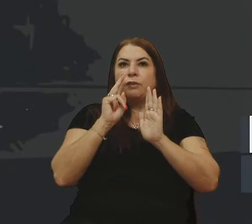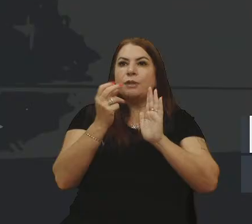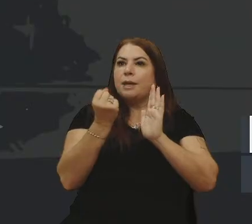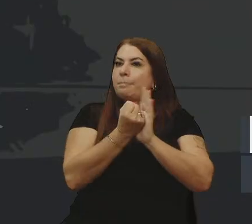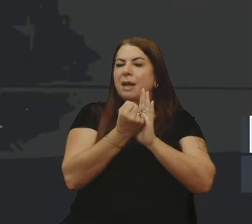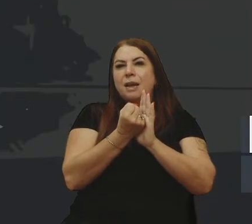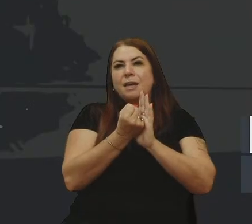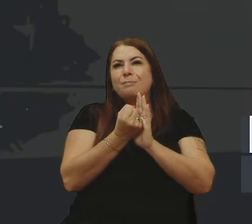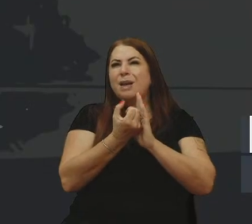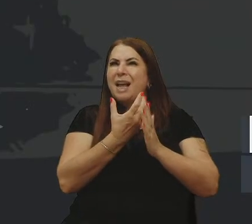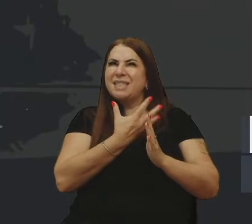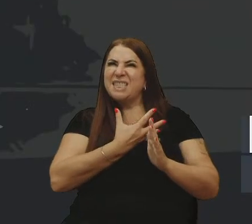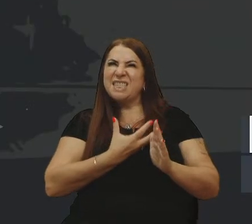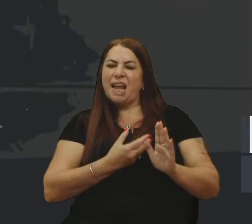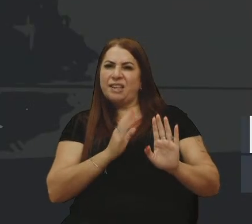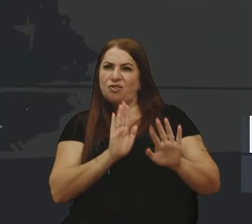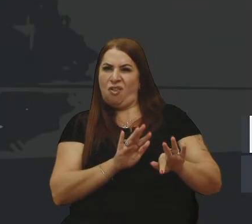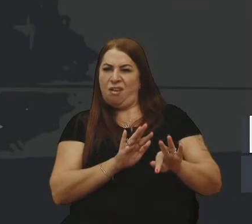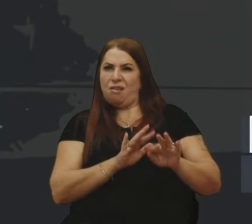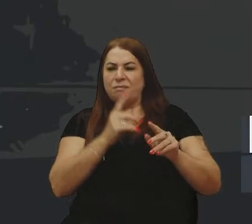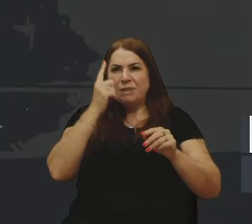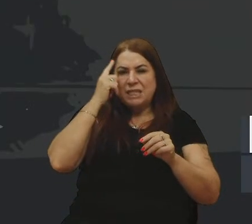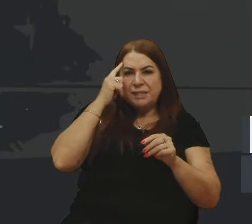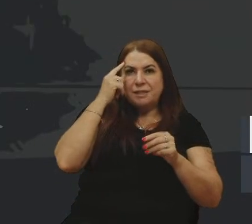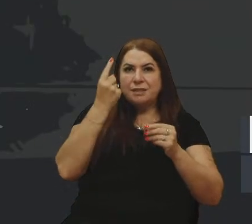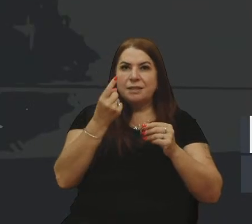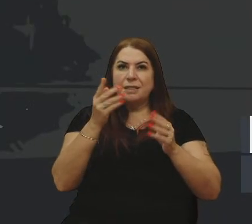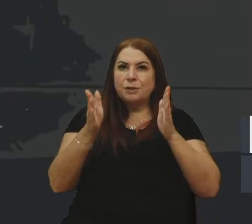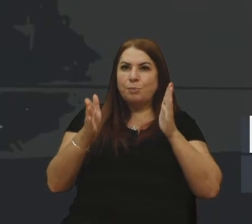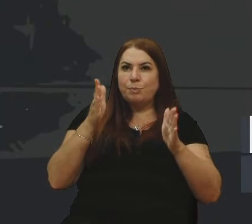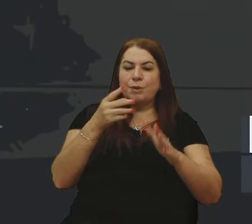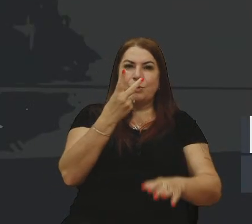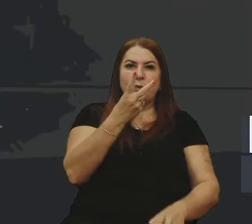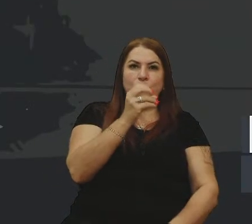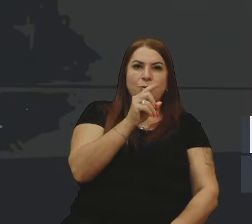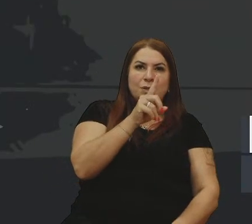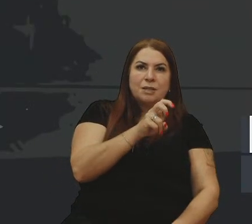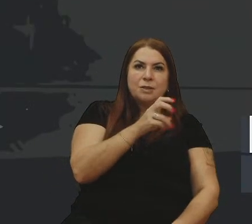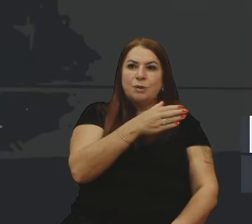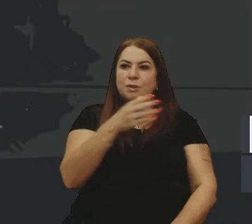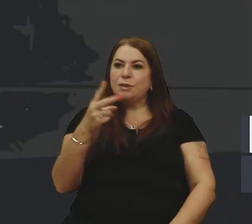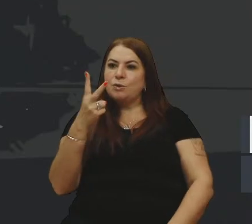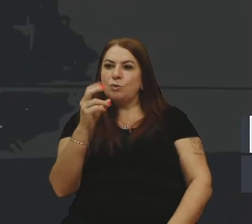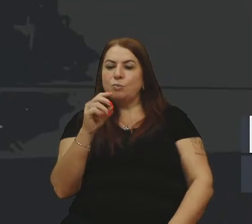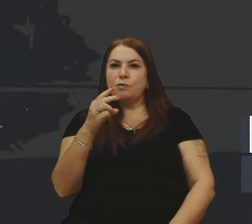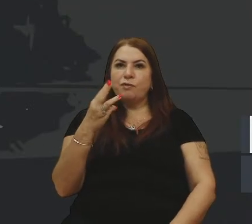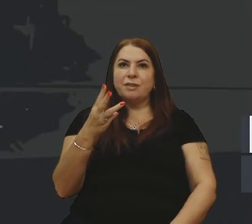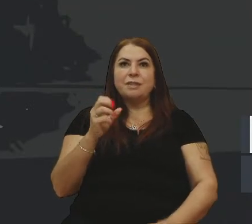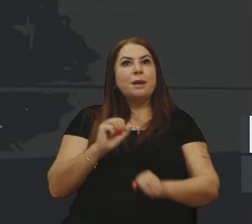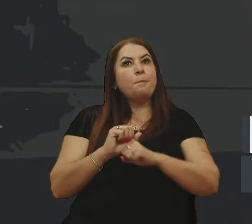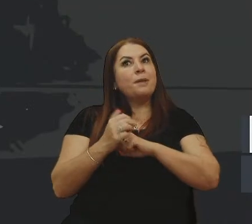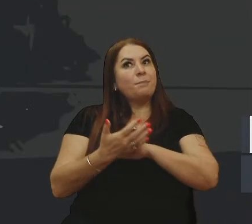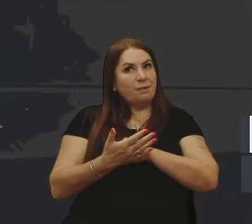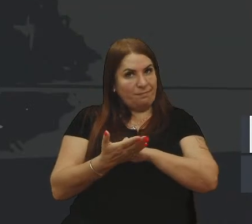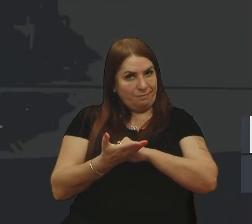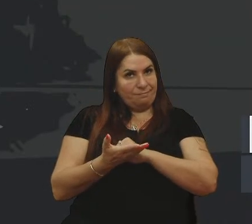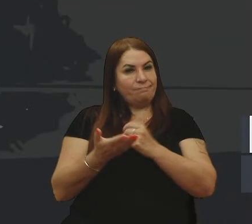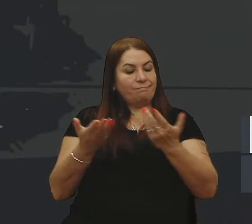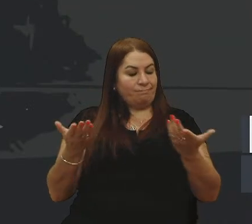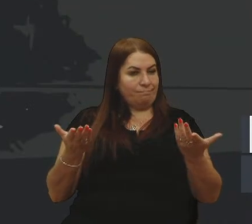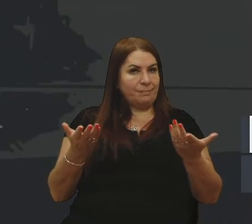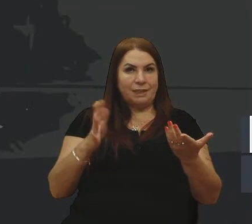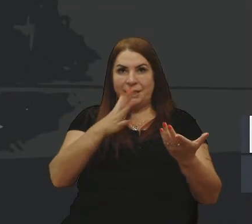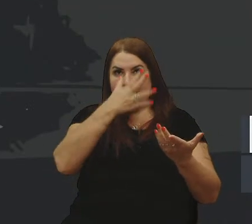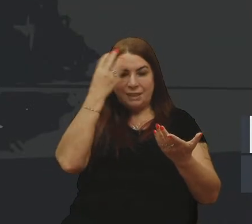estava um pouco cansada, e a gente teve aí nesse meio, entre 2015 e 2023, a pandemia, né, gente? Então, a gente às vezes